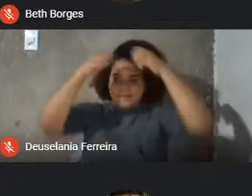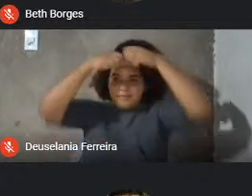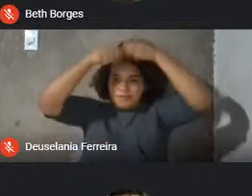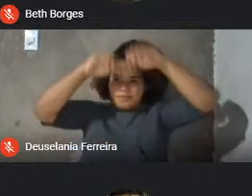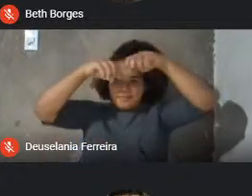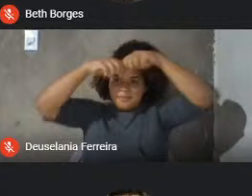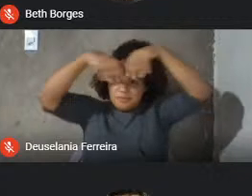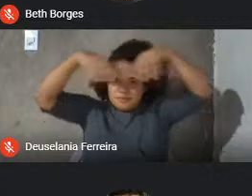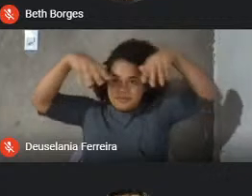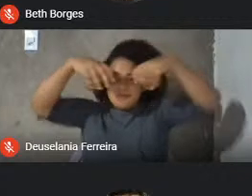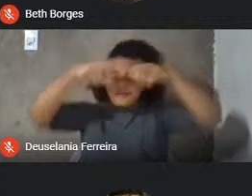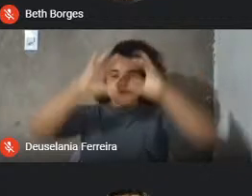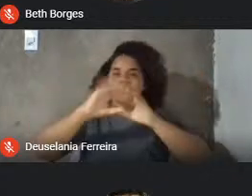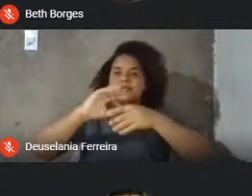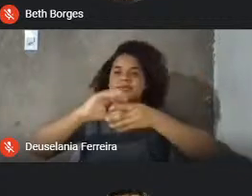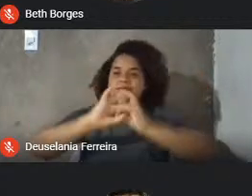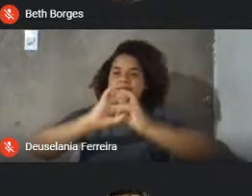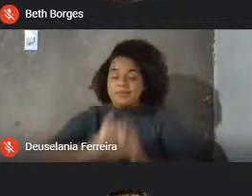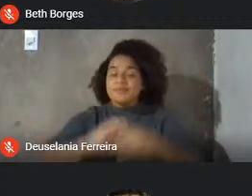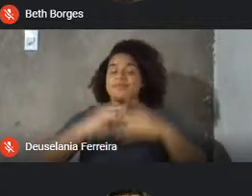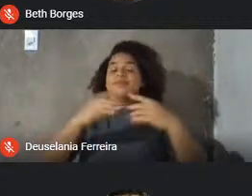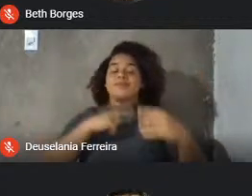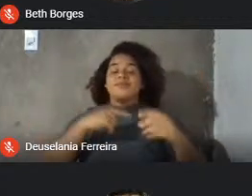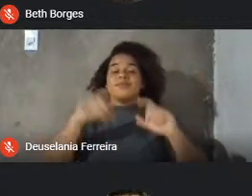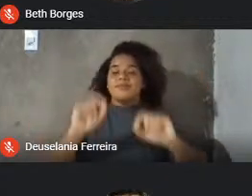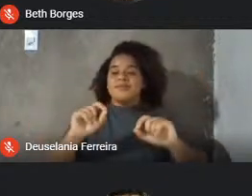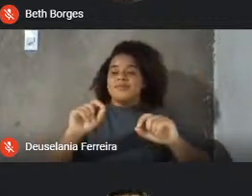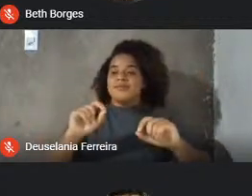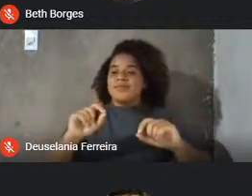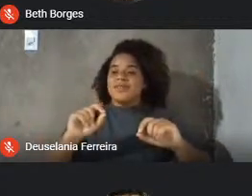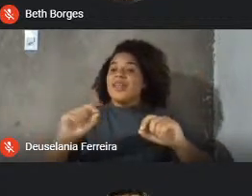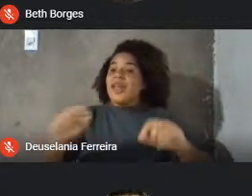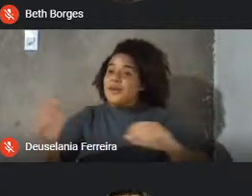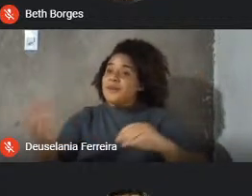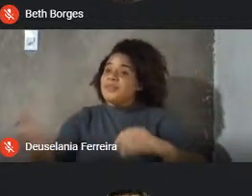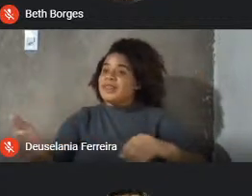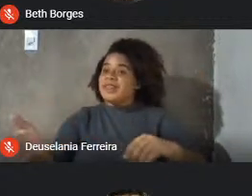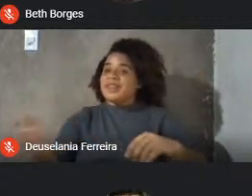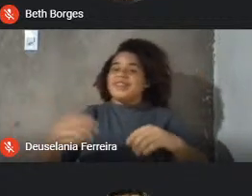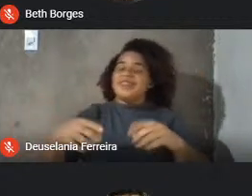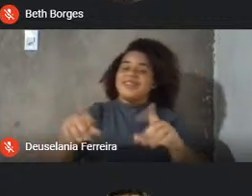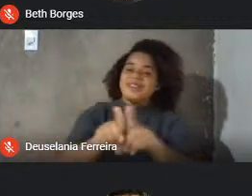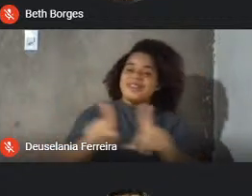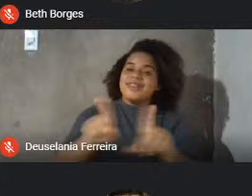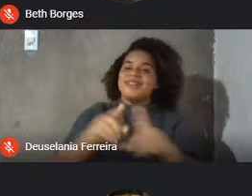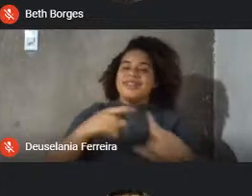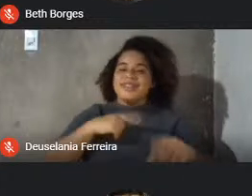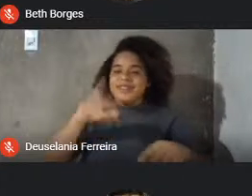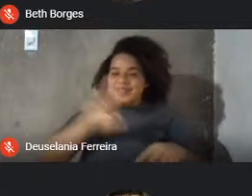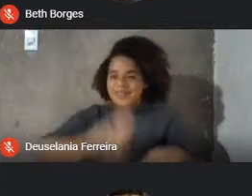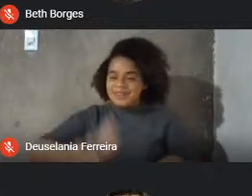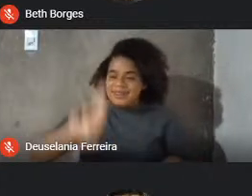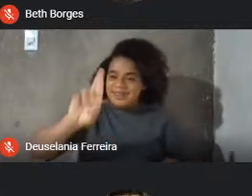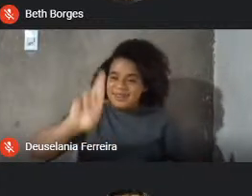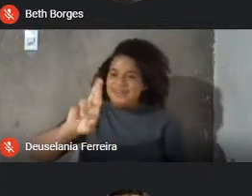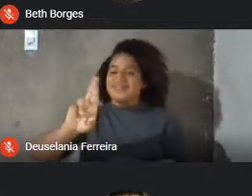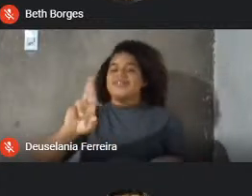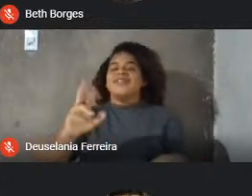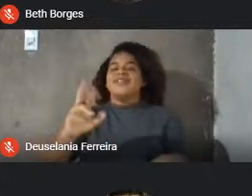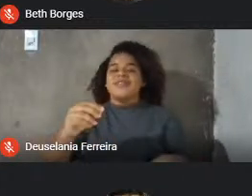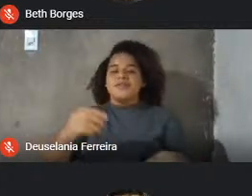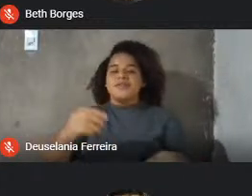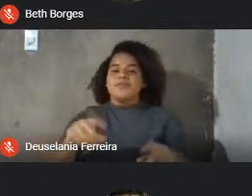para unir essas técnicas dentro da Associação Brasileira de Hipnose, onde eu sou diretor e concorrendo